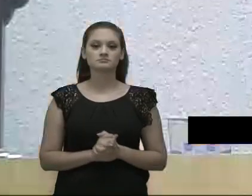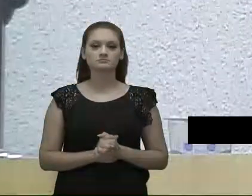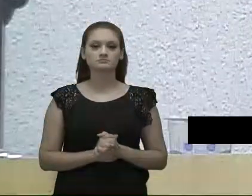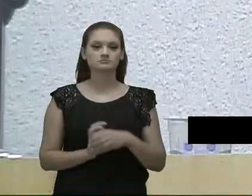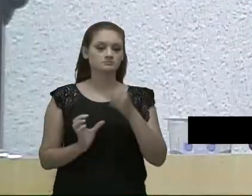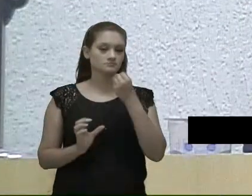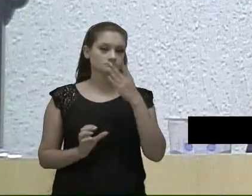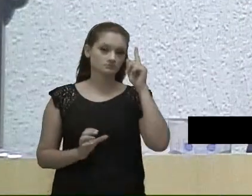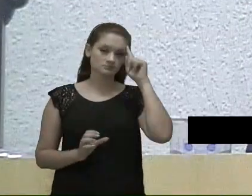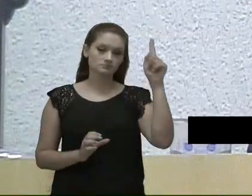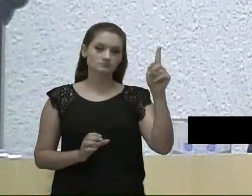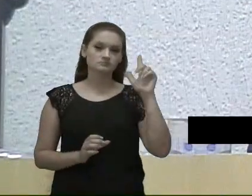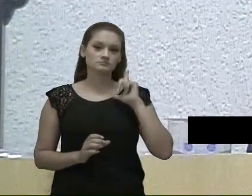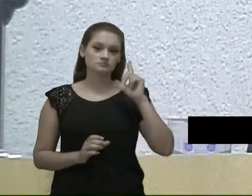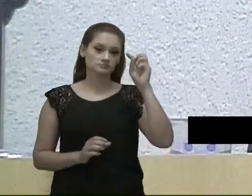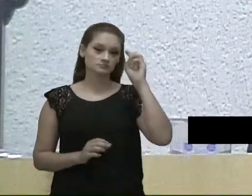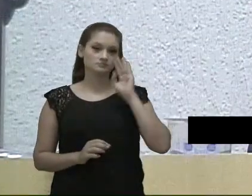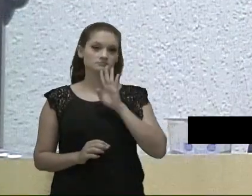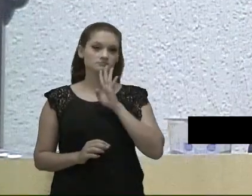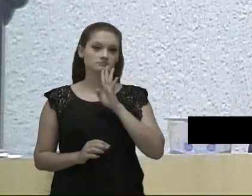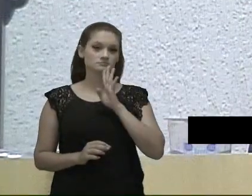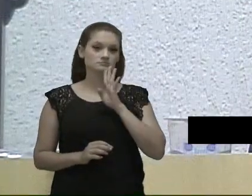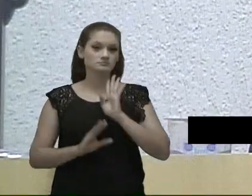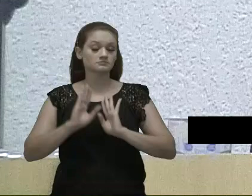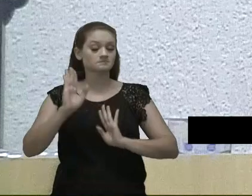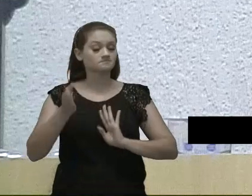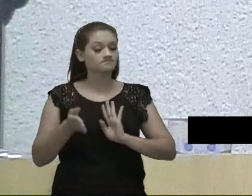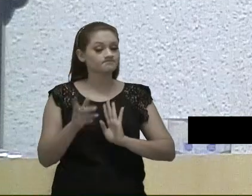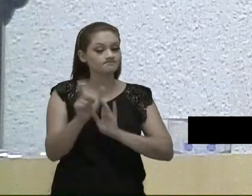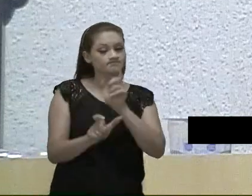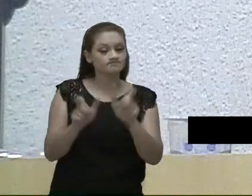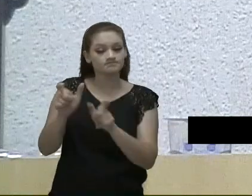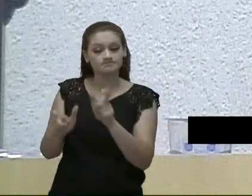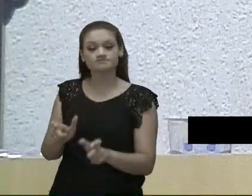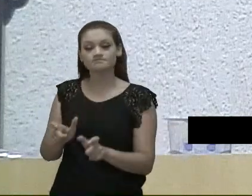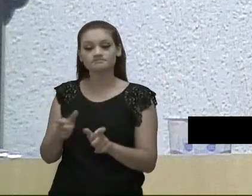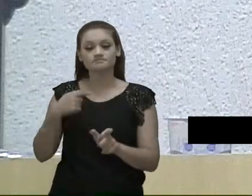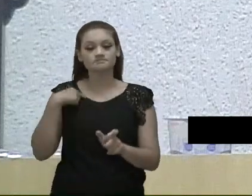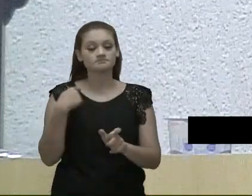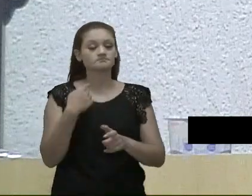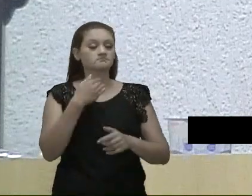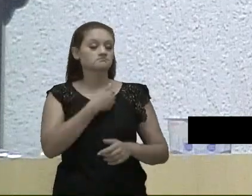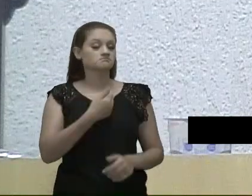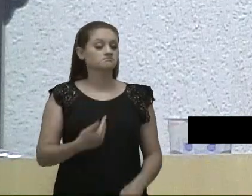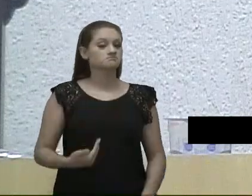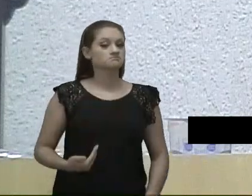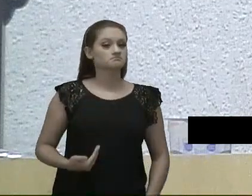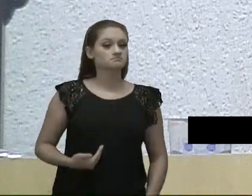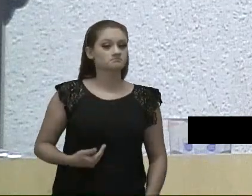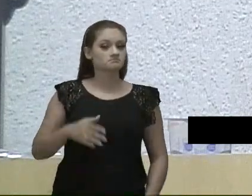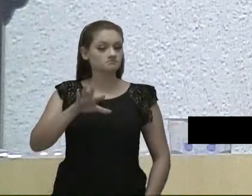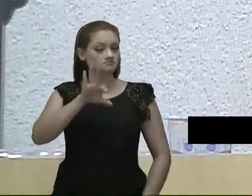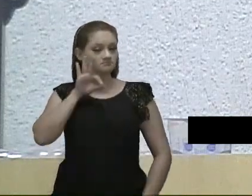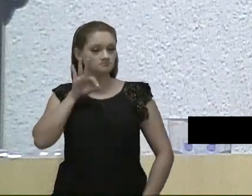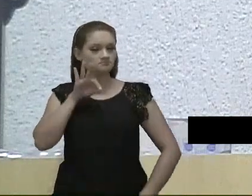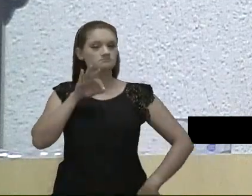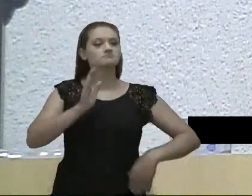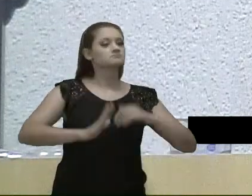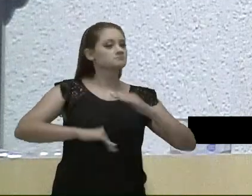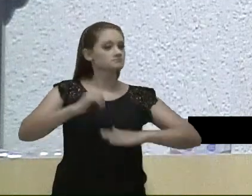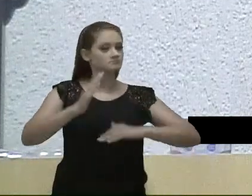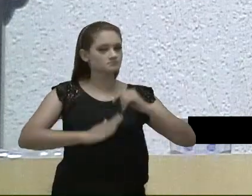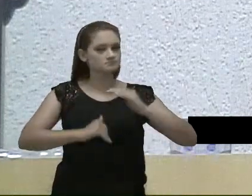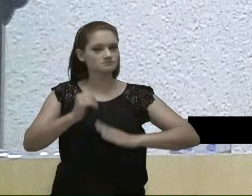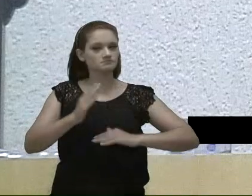pelo que o senhor tem conhecimento, teve alguma indicação... de algum agente político, teve alguma indicação de profissionais?